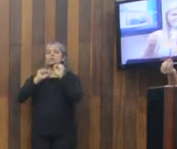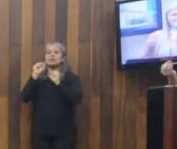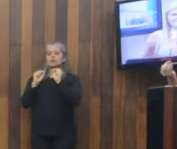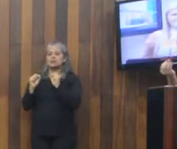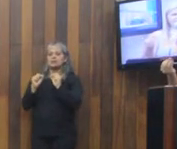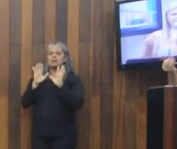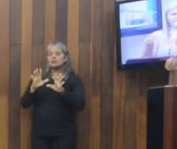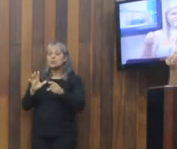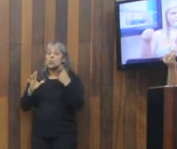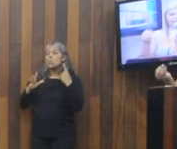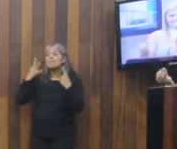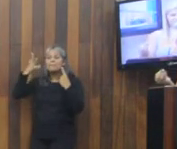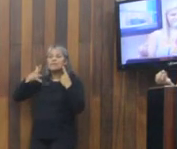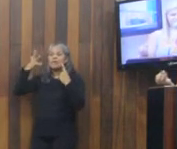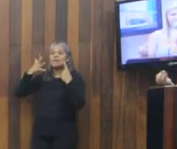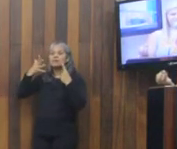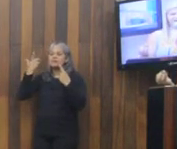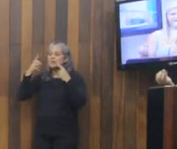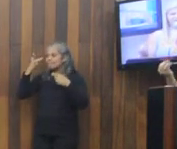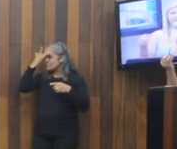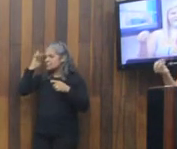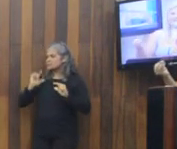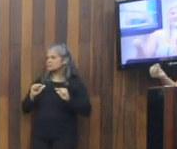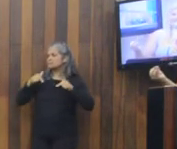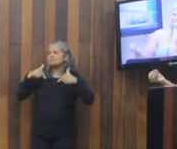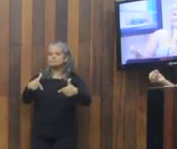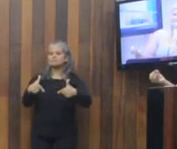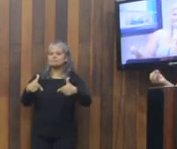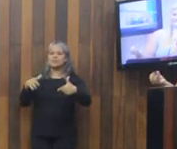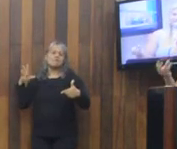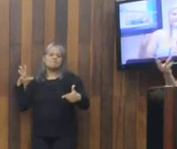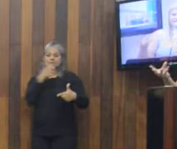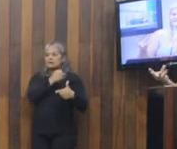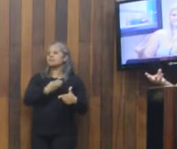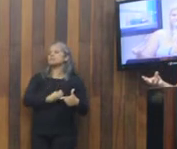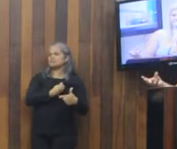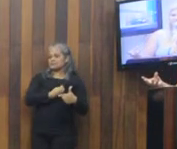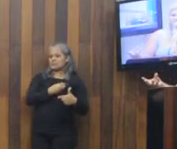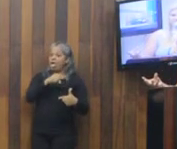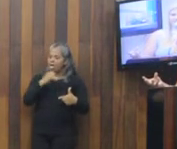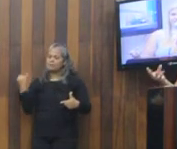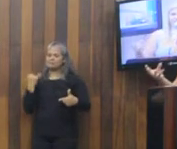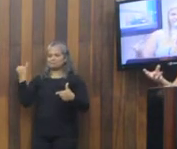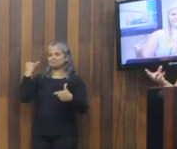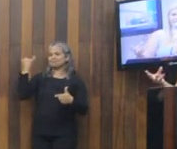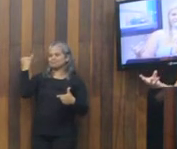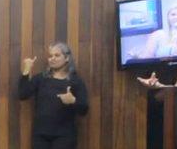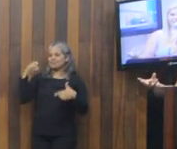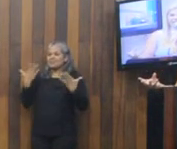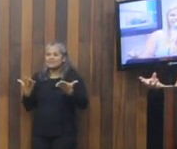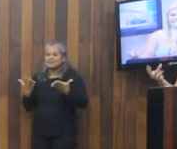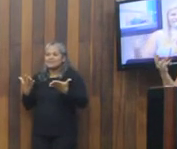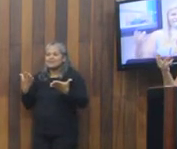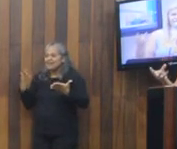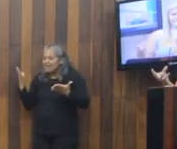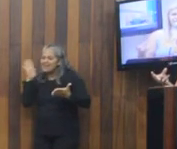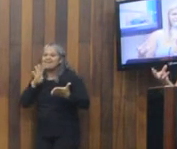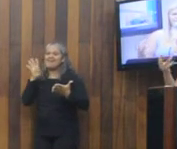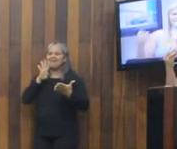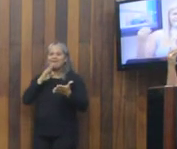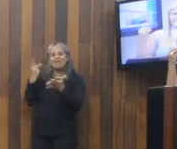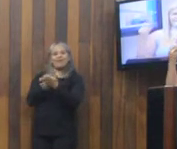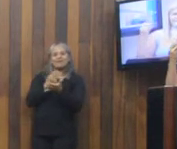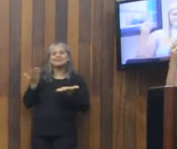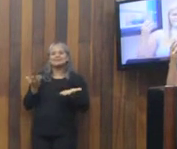uma palestra, um ato que a gente faz, salva vidas. E esse é o importante. Então olha que ganho da CIA, onde a